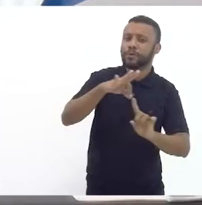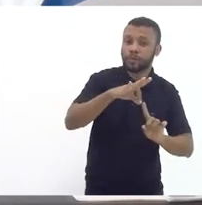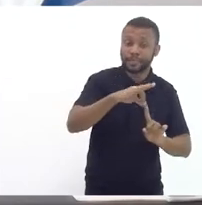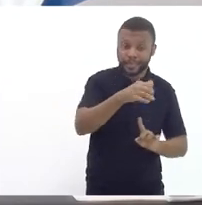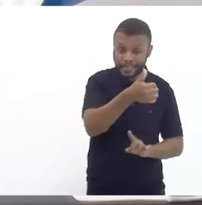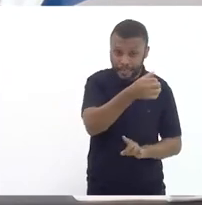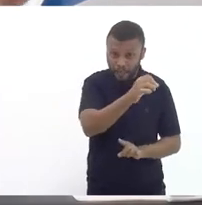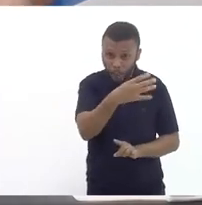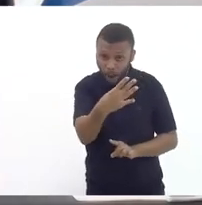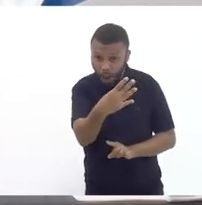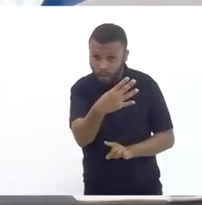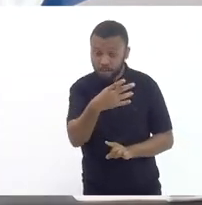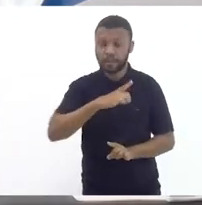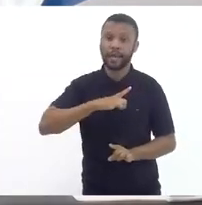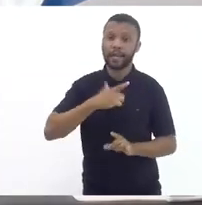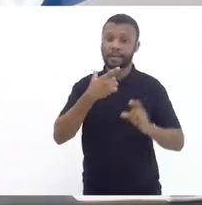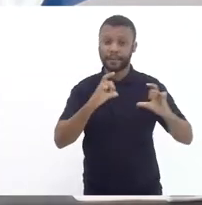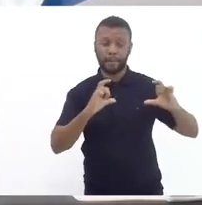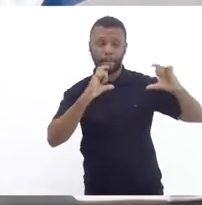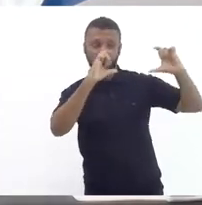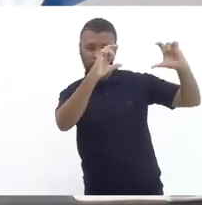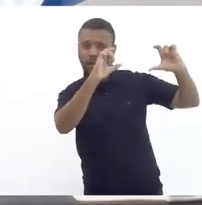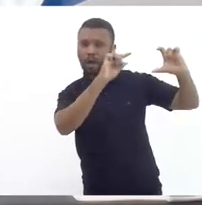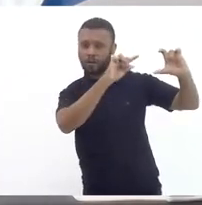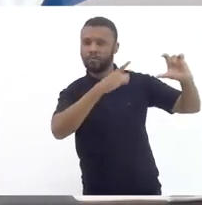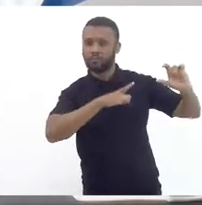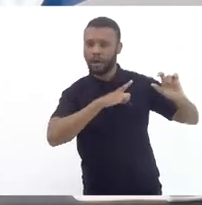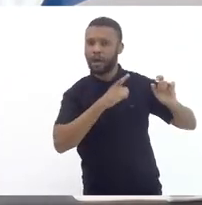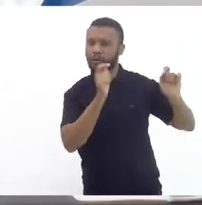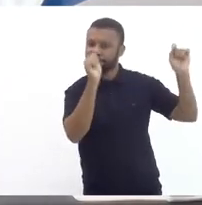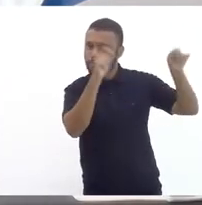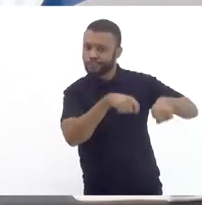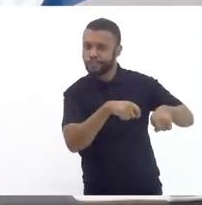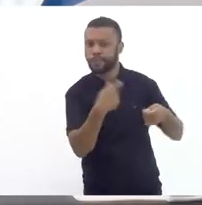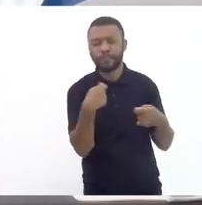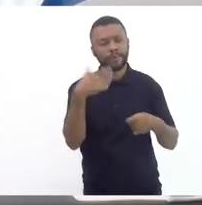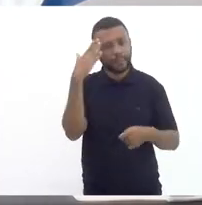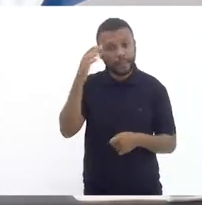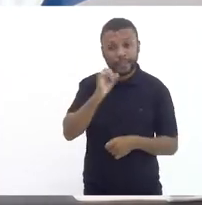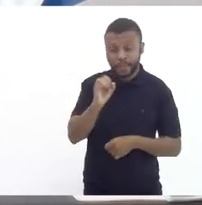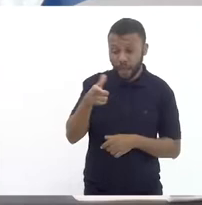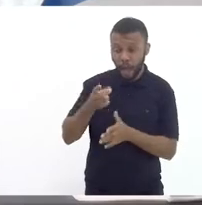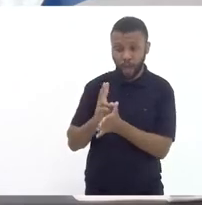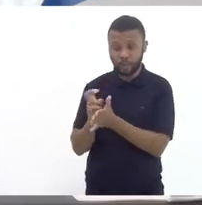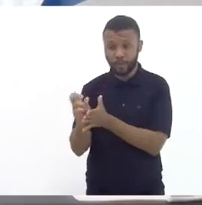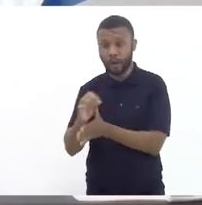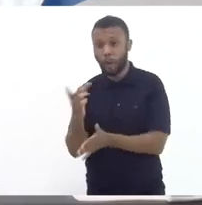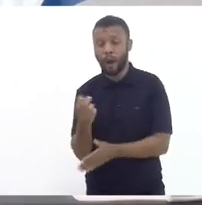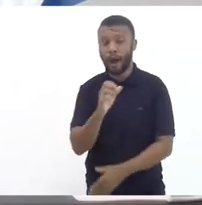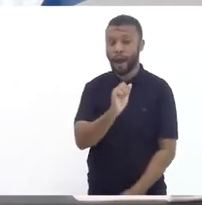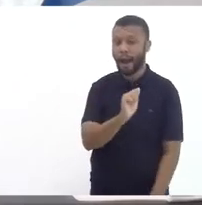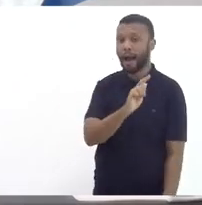painéis em funcionamento, se a Supervia e a Getransp têm essas informações. Queria também saber,